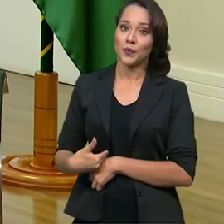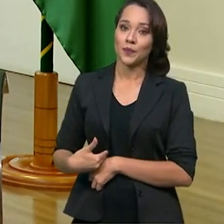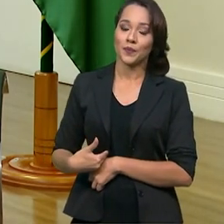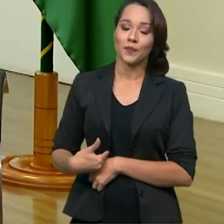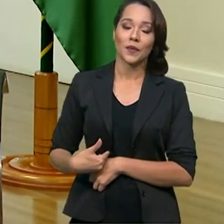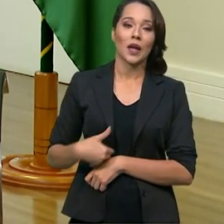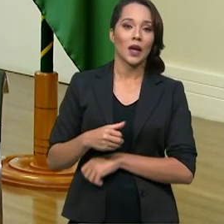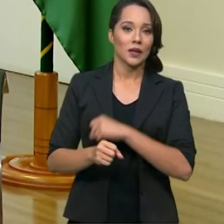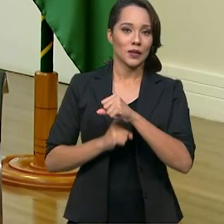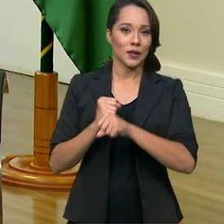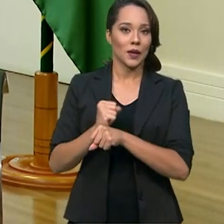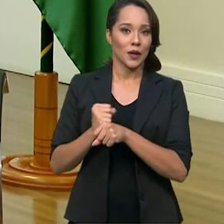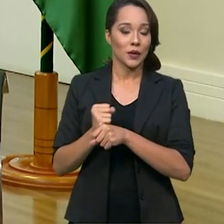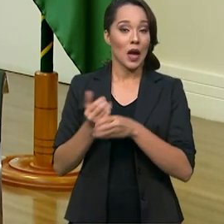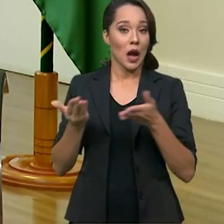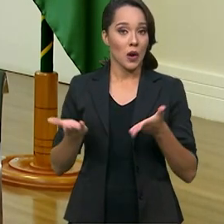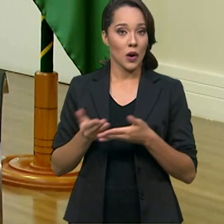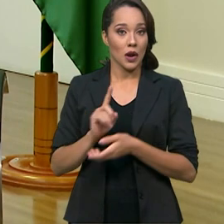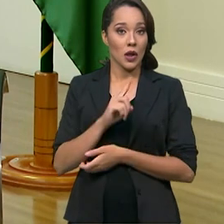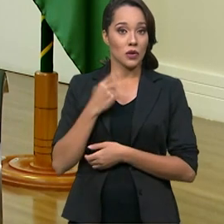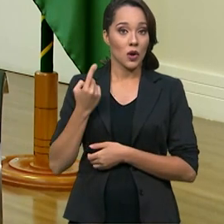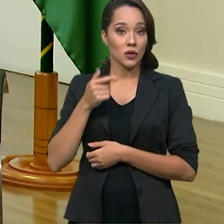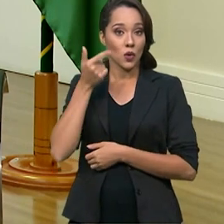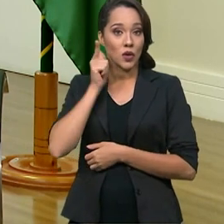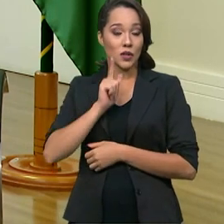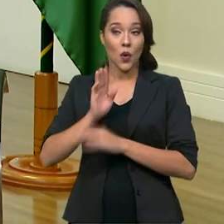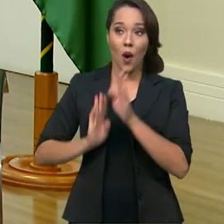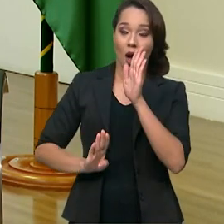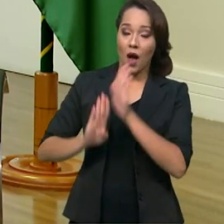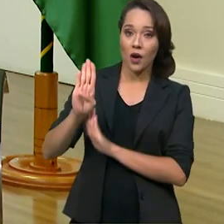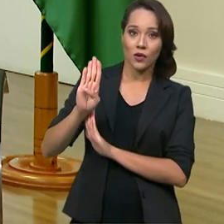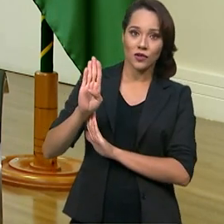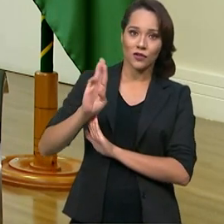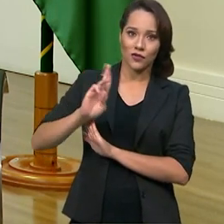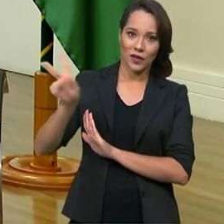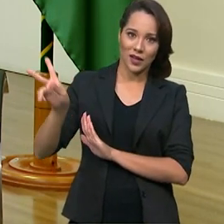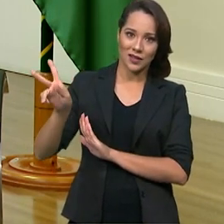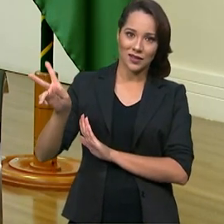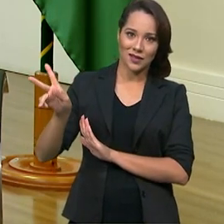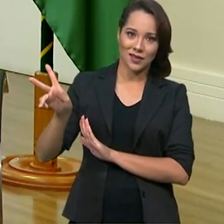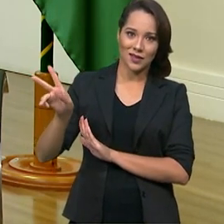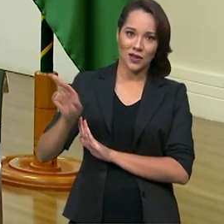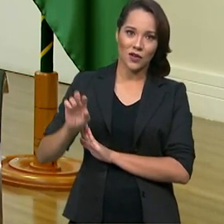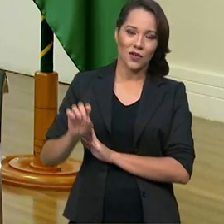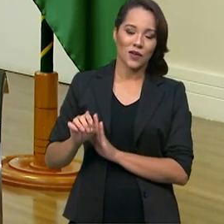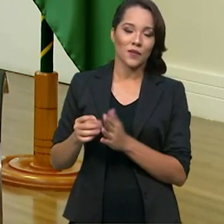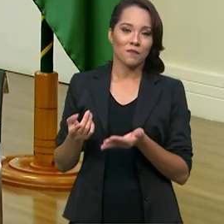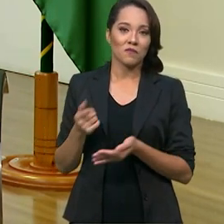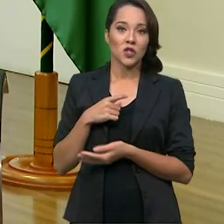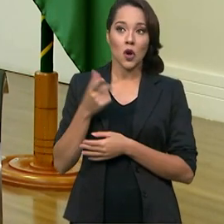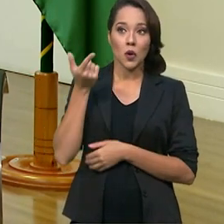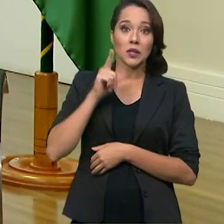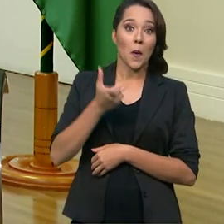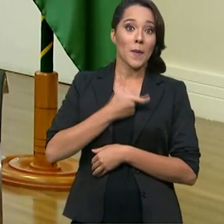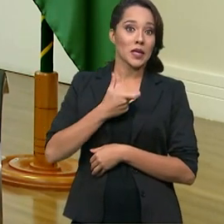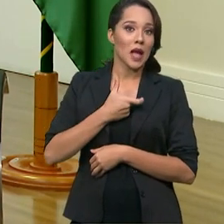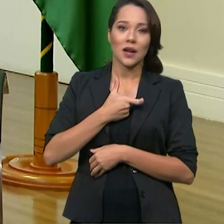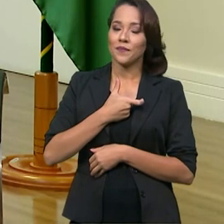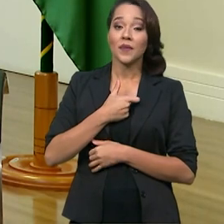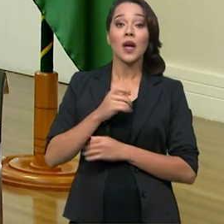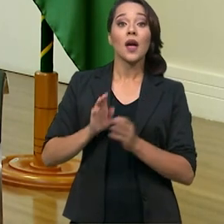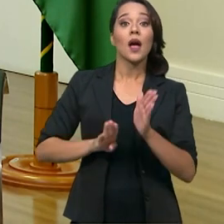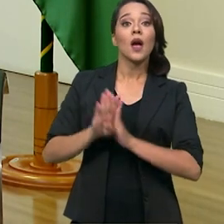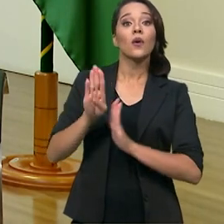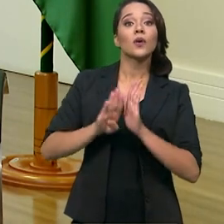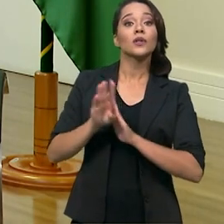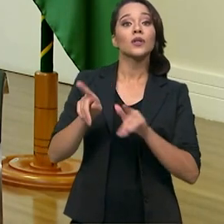Nós, esse ano, nós atingimos recordes, não apenas com a conquista de medalhas, mas também